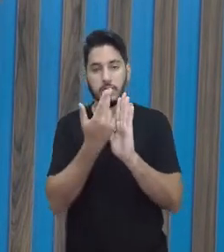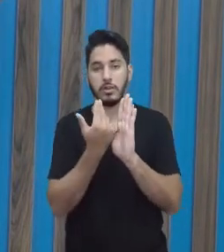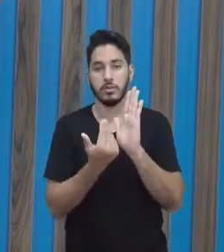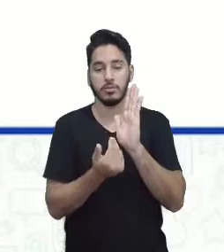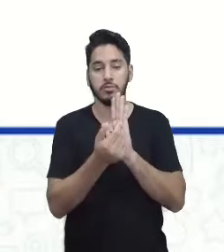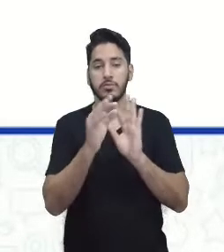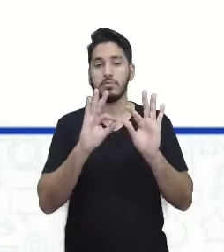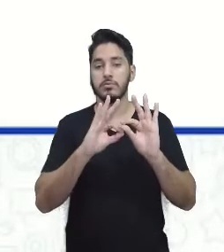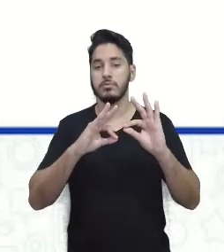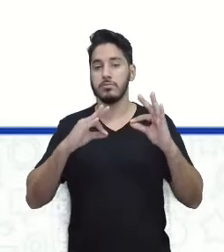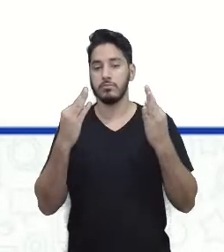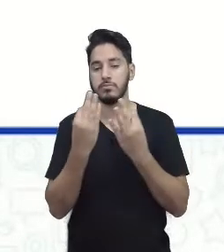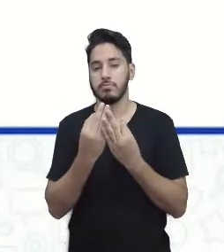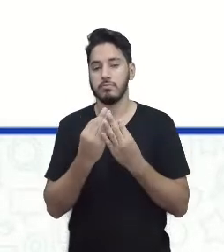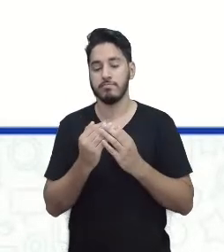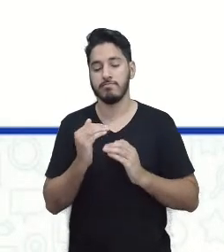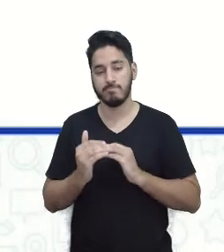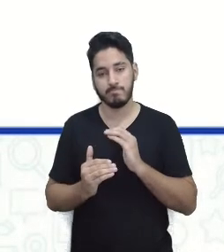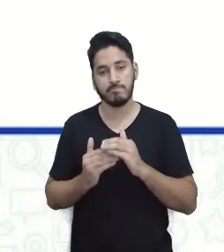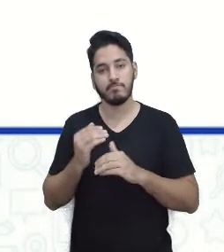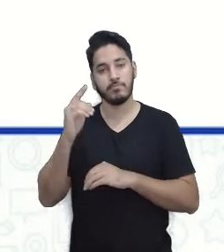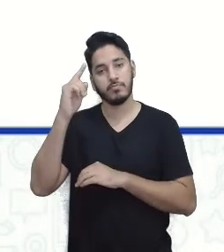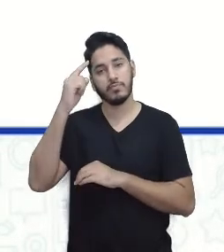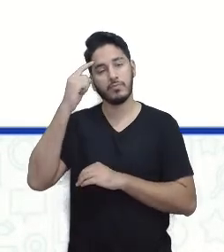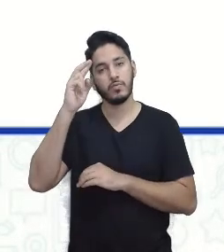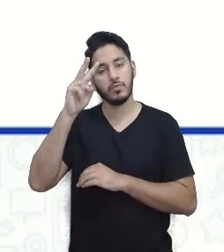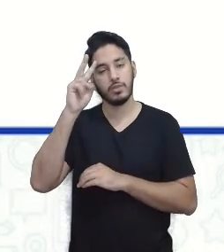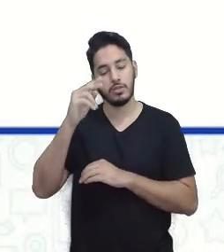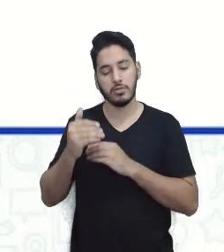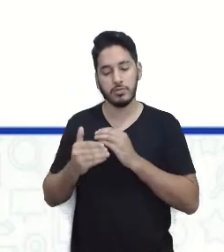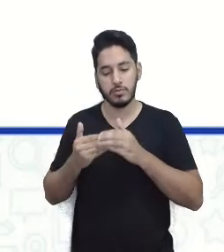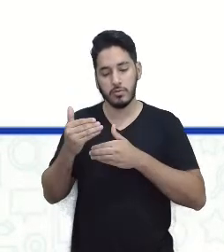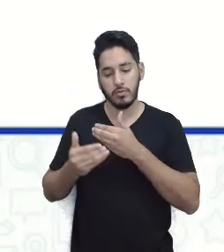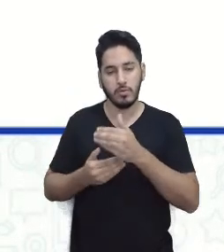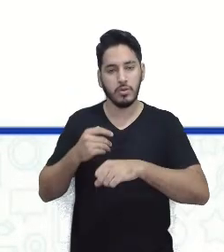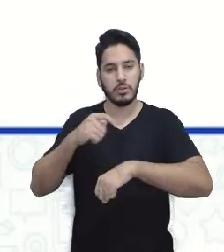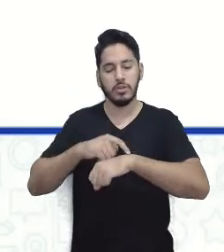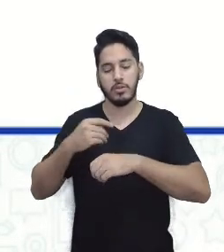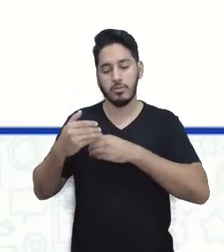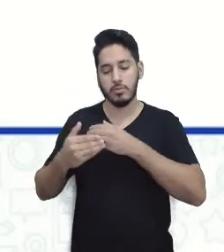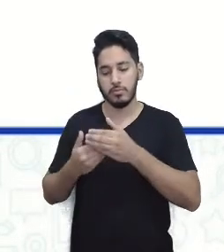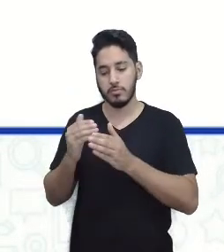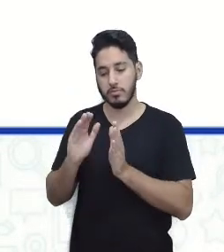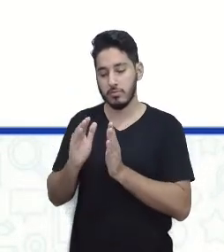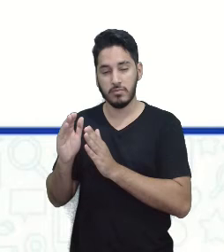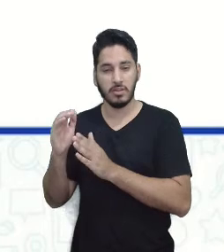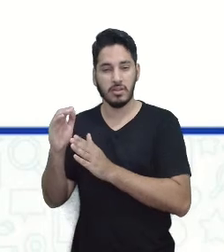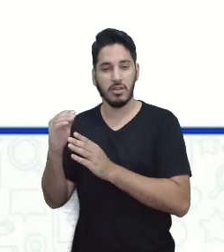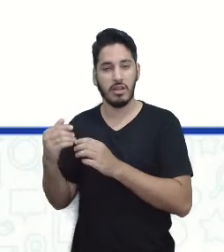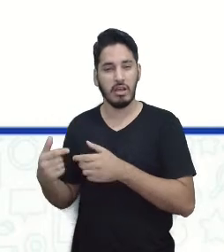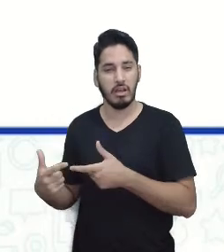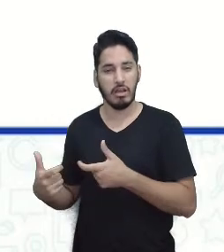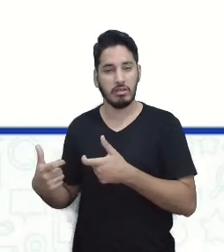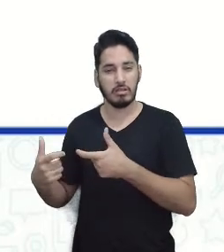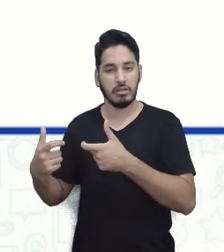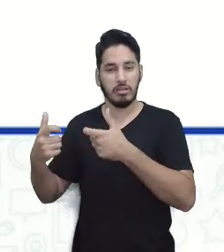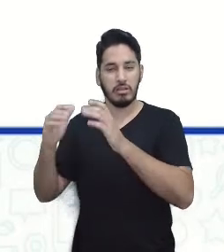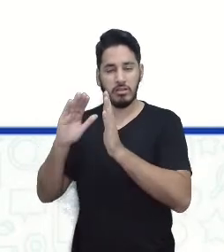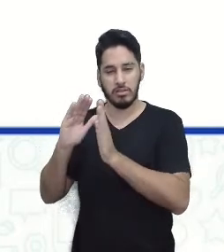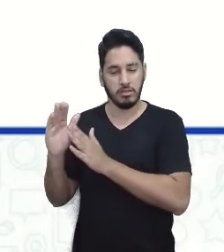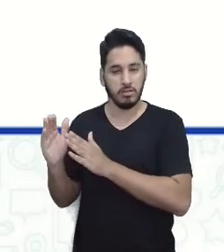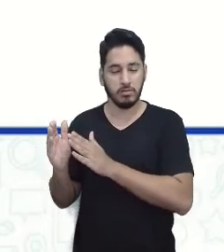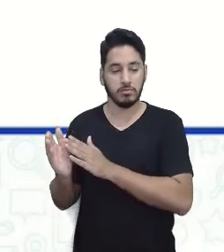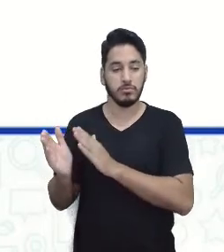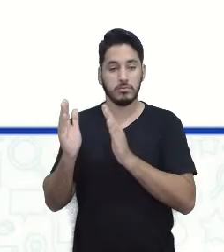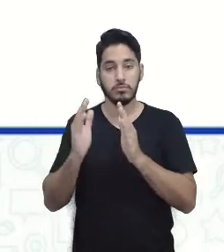as famílias. Com o passar do tempo, né, isso deixou de ser uma coisa relacionada às cruzadas,